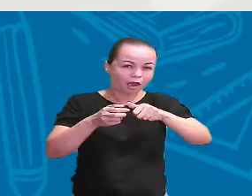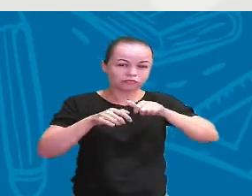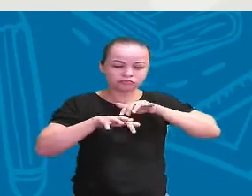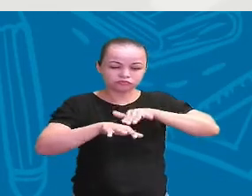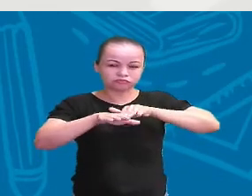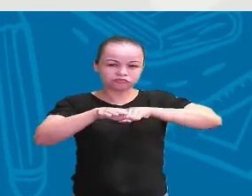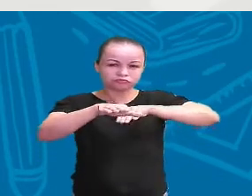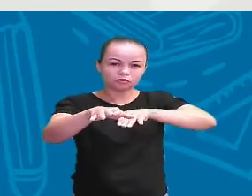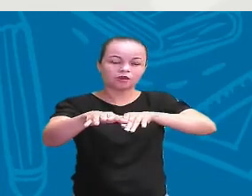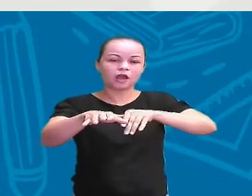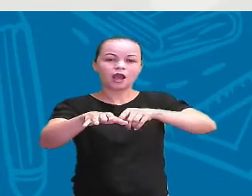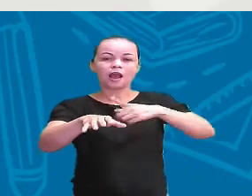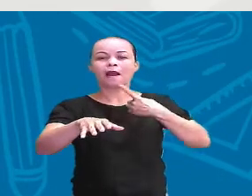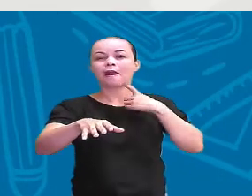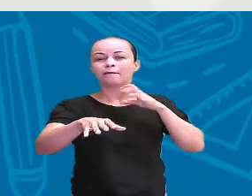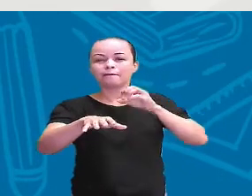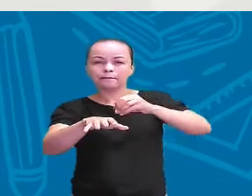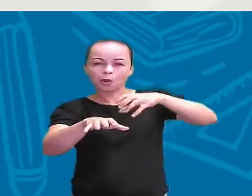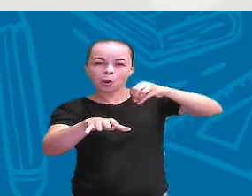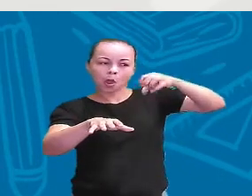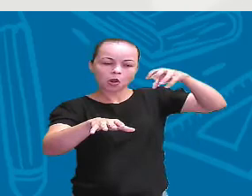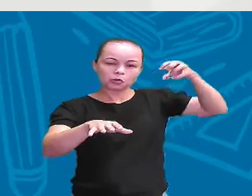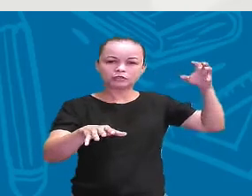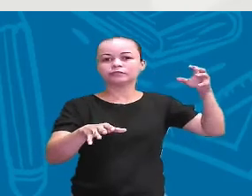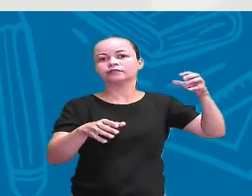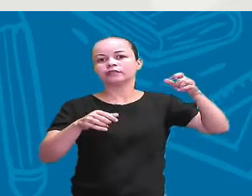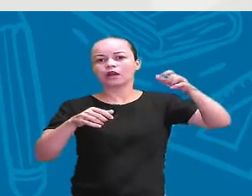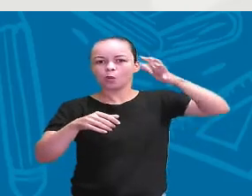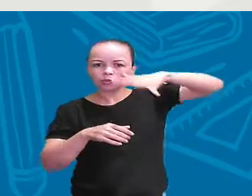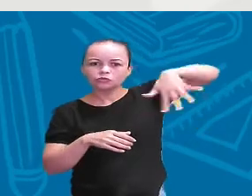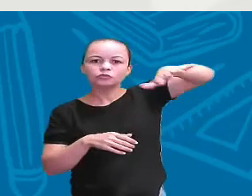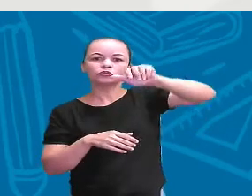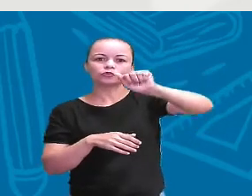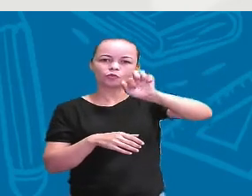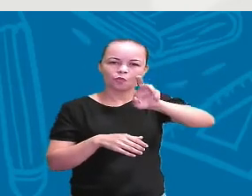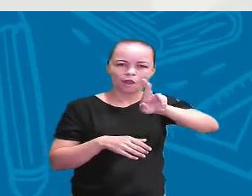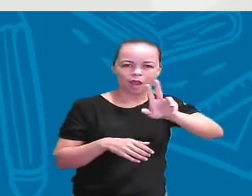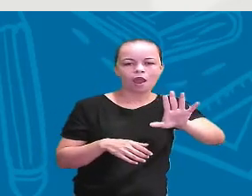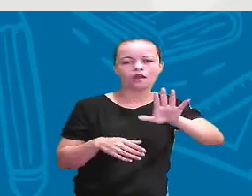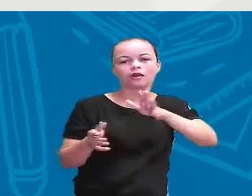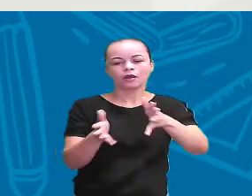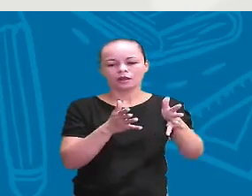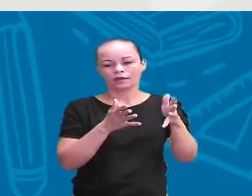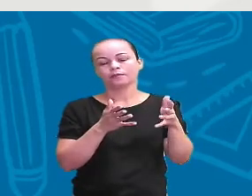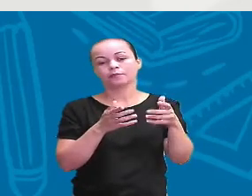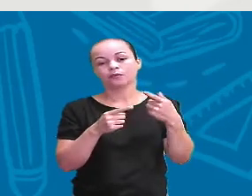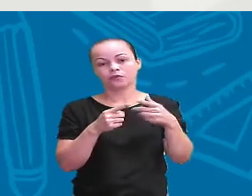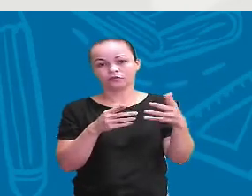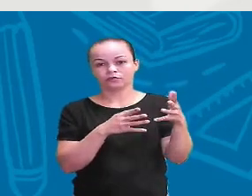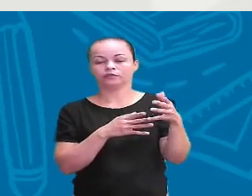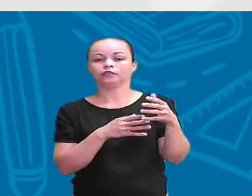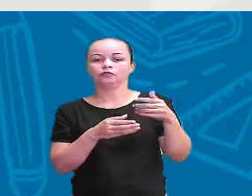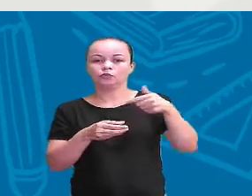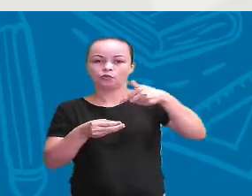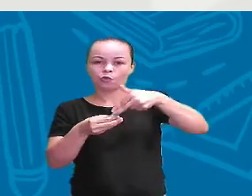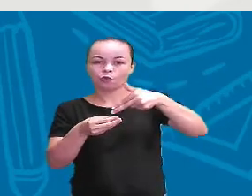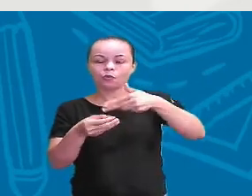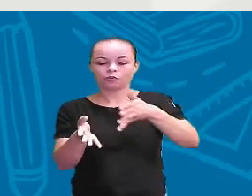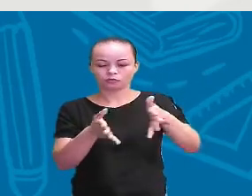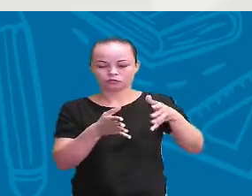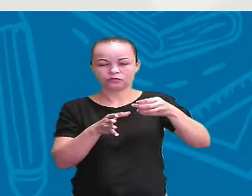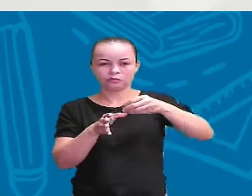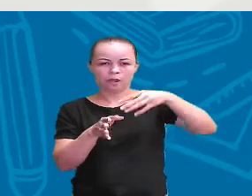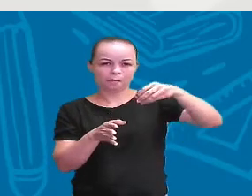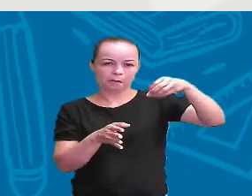poluição do ar enorme, né? Por conta da queima do combustível. Então, vale pensar nisso